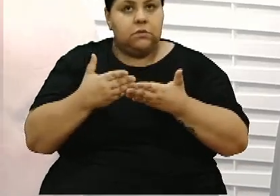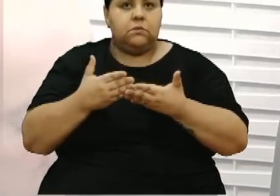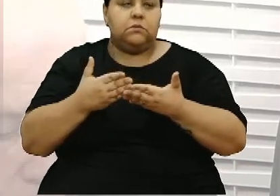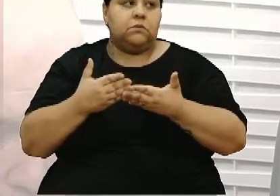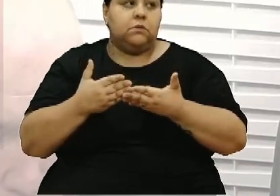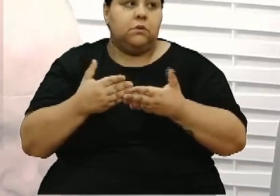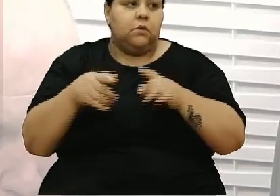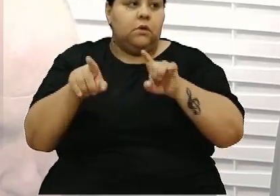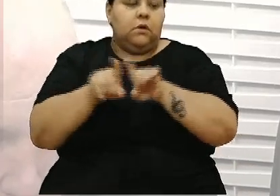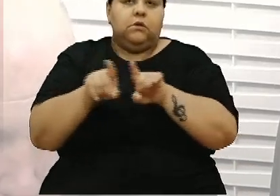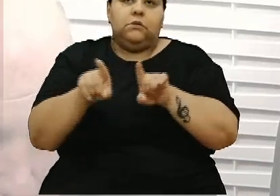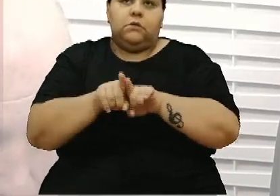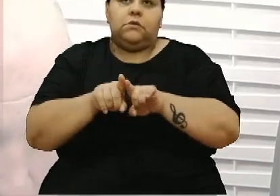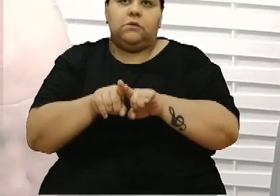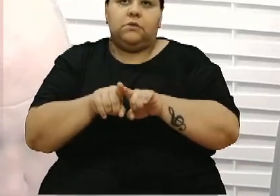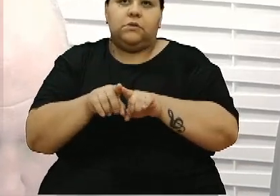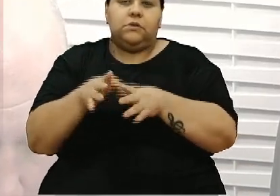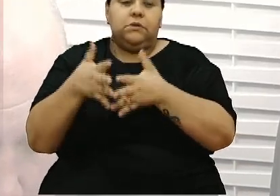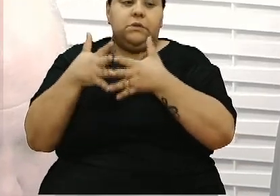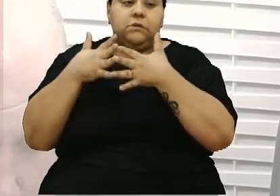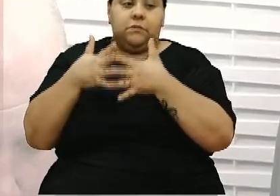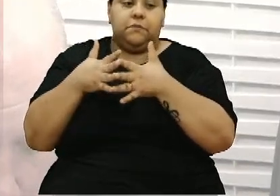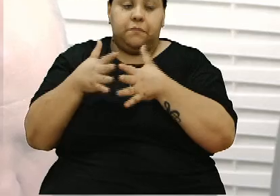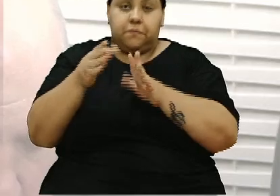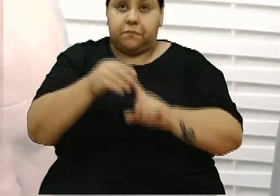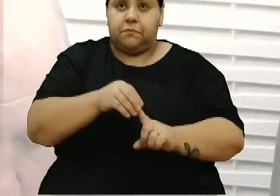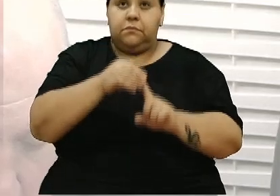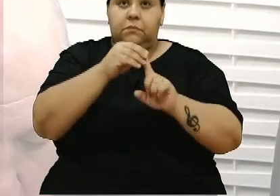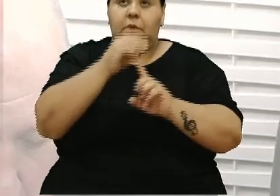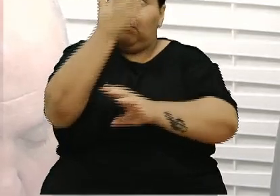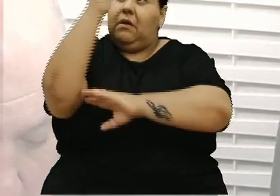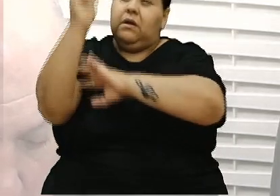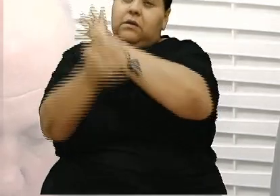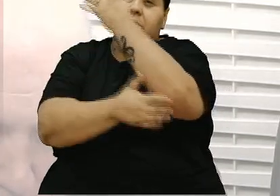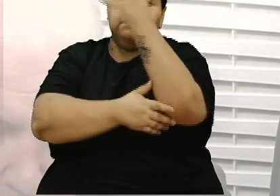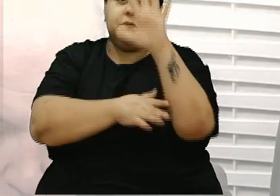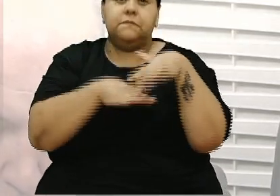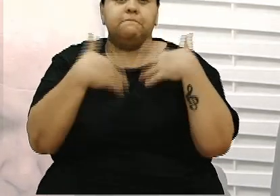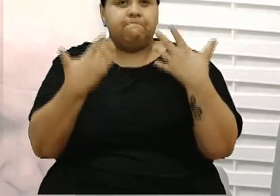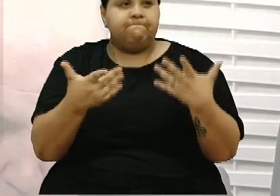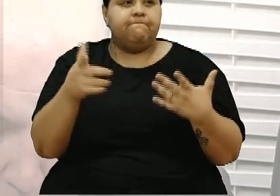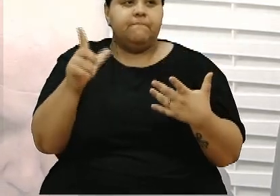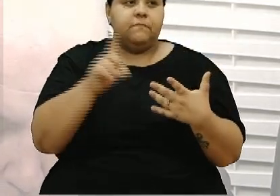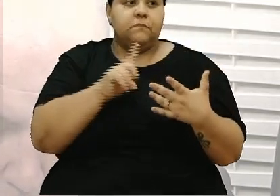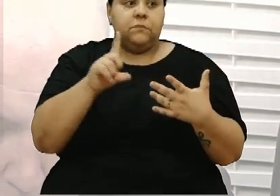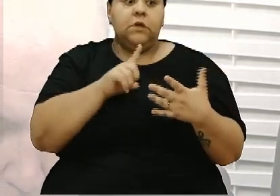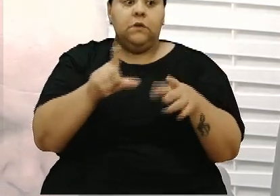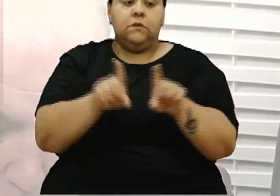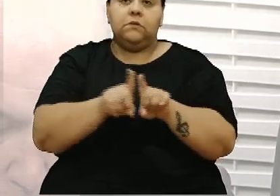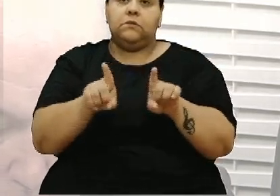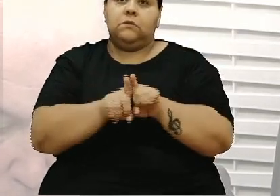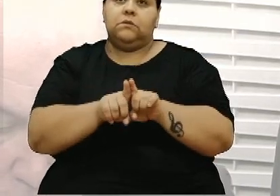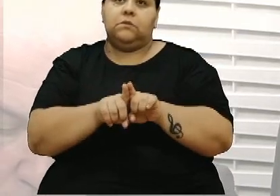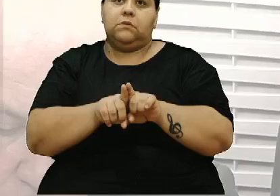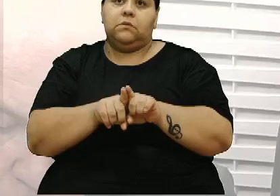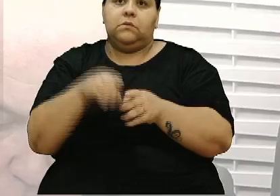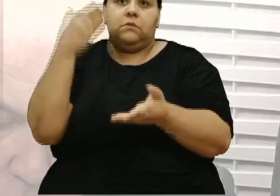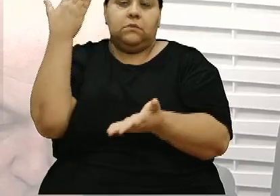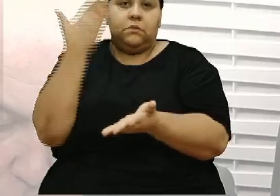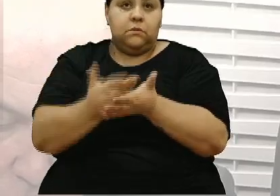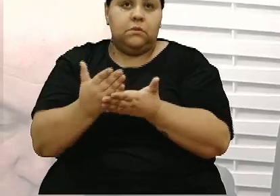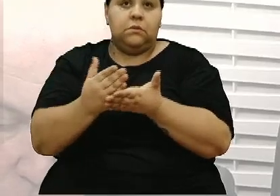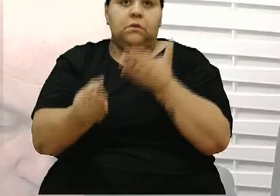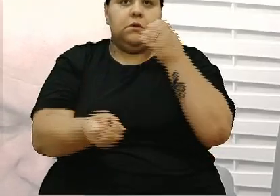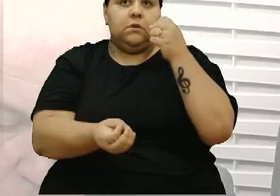trazer transtornos, e principalmente ao meio ambiente. Então, temos que rever sim, porque nós estamos perdendo geração de